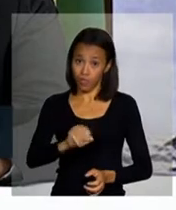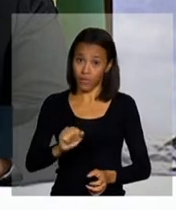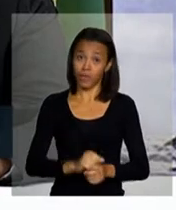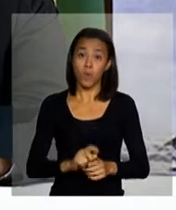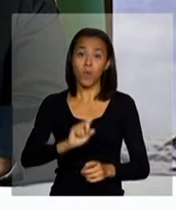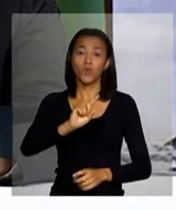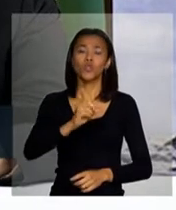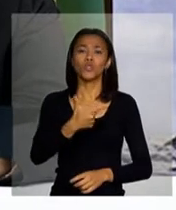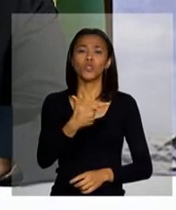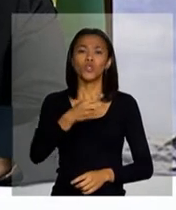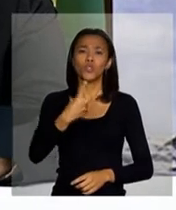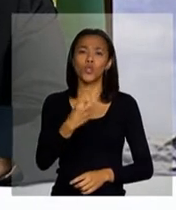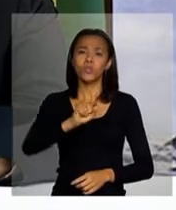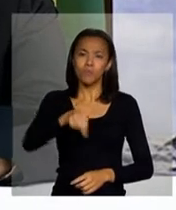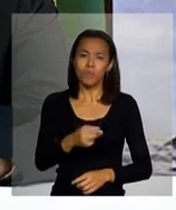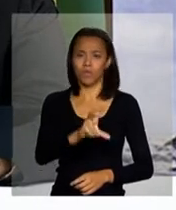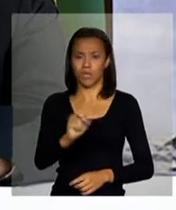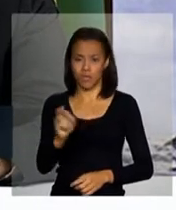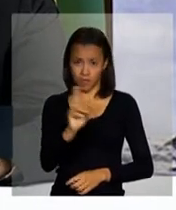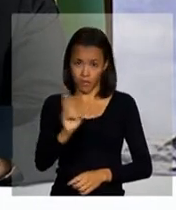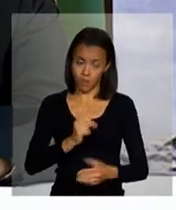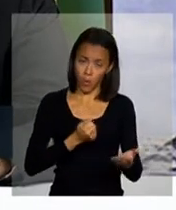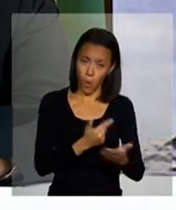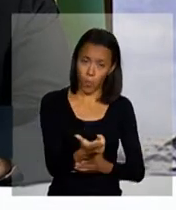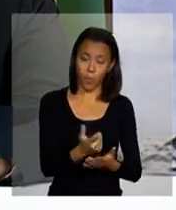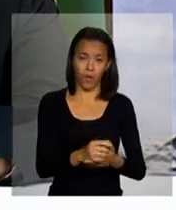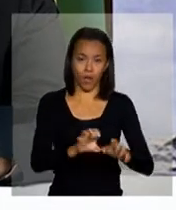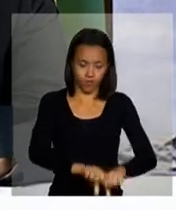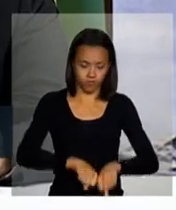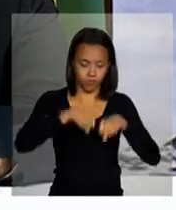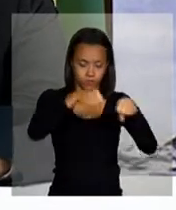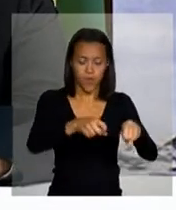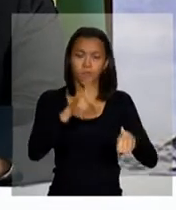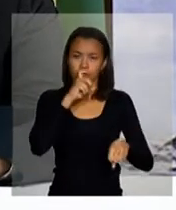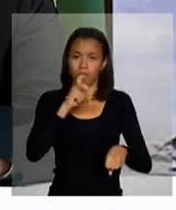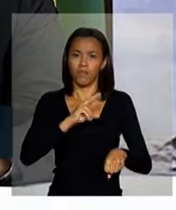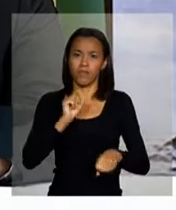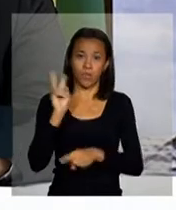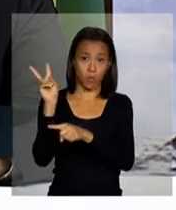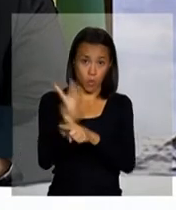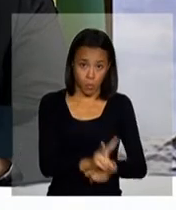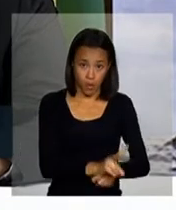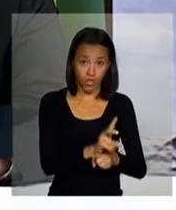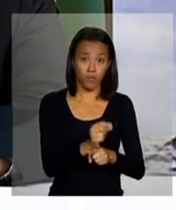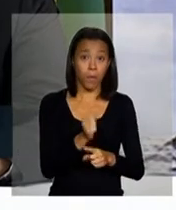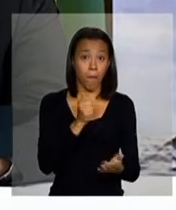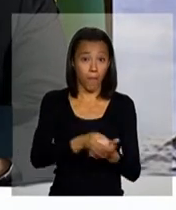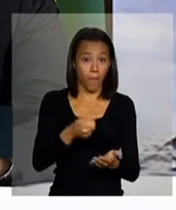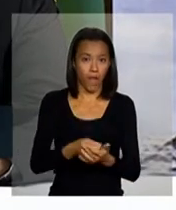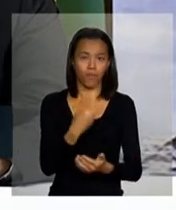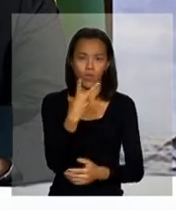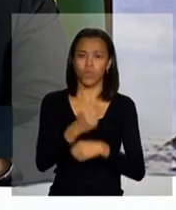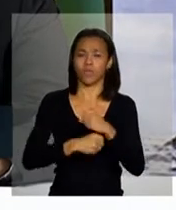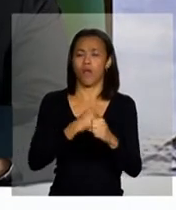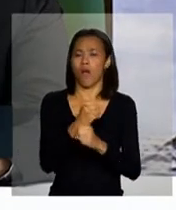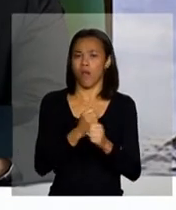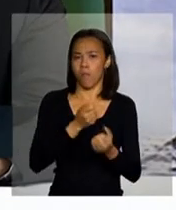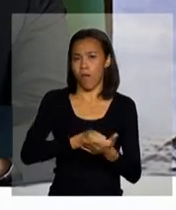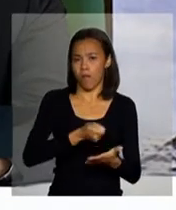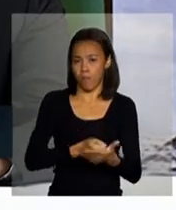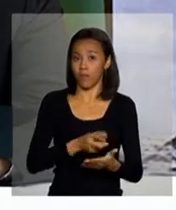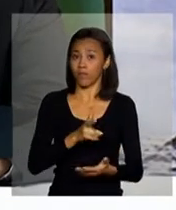para comprar um freezer, um fogão, uma panela. Esse é um empréstimo que será pago em 2 anos, mas que tem um benefício